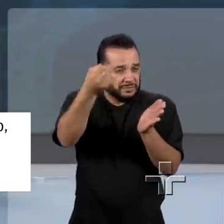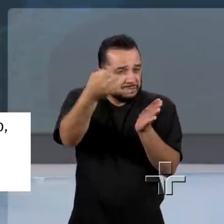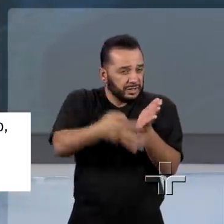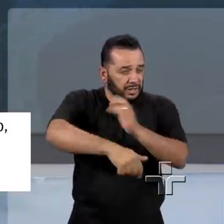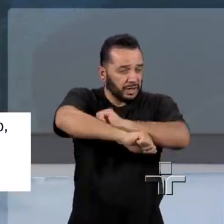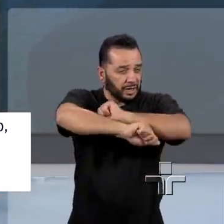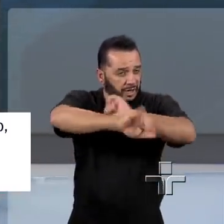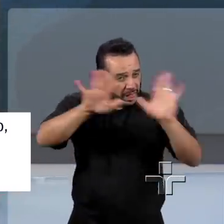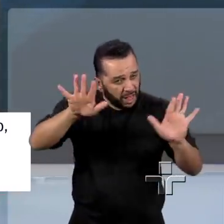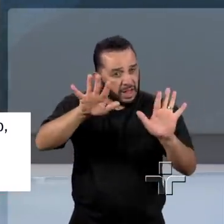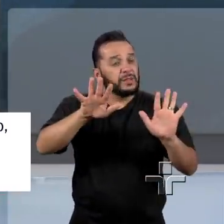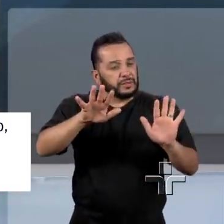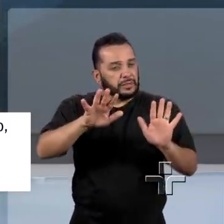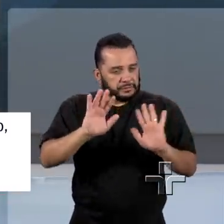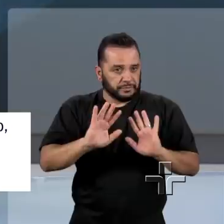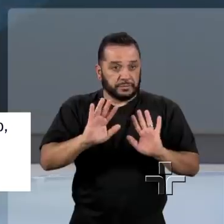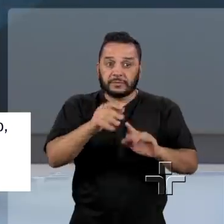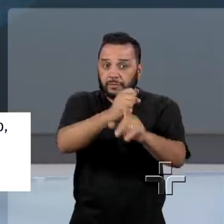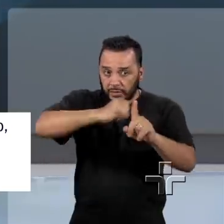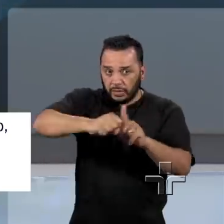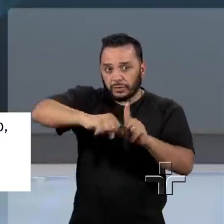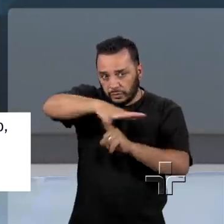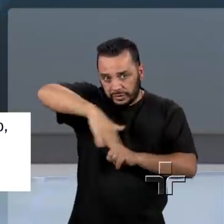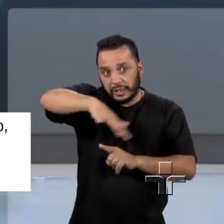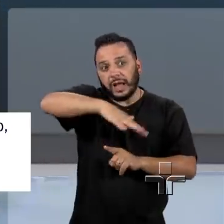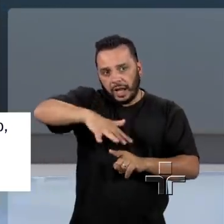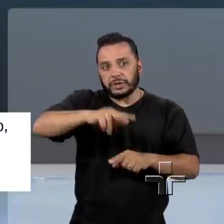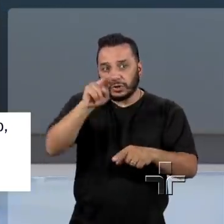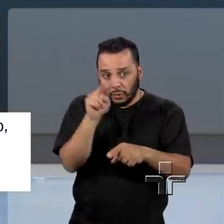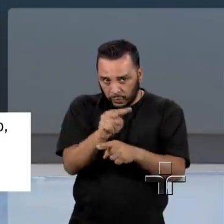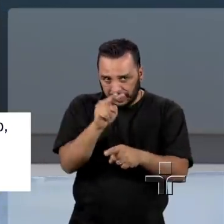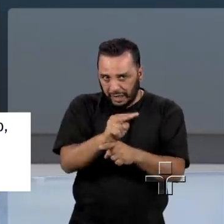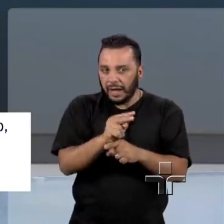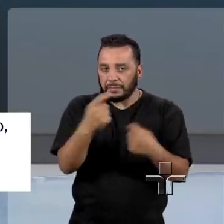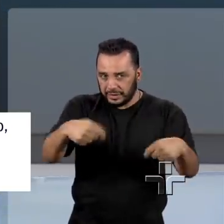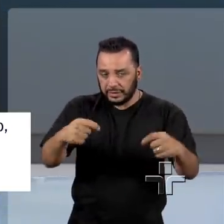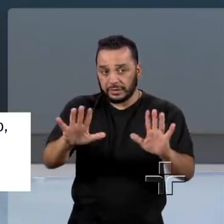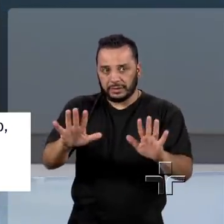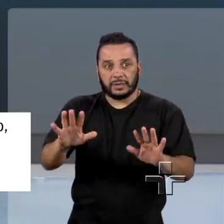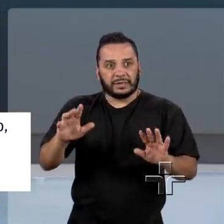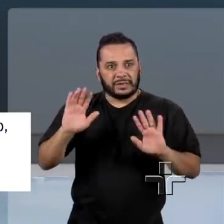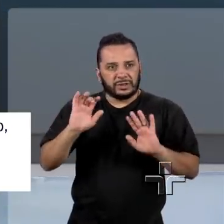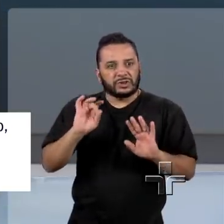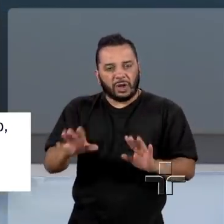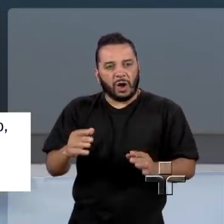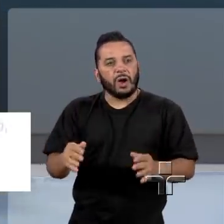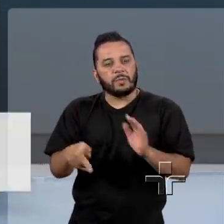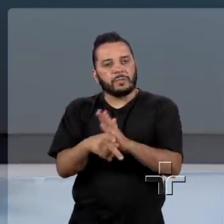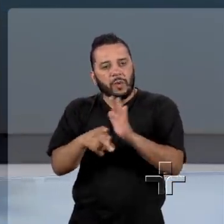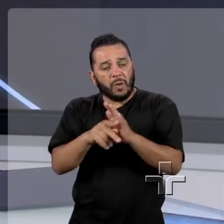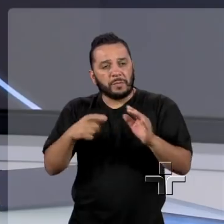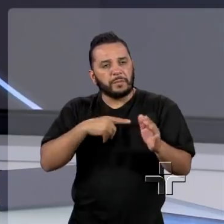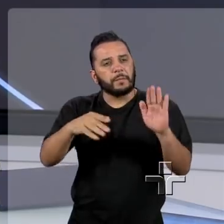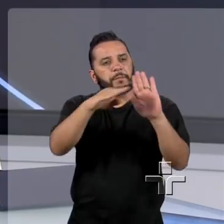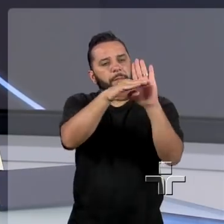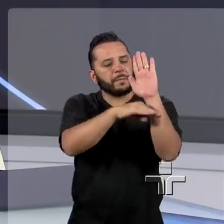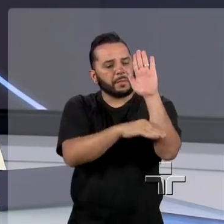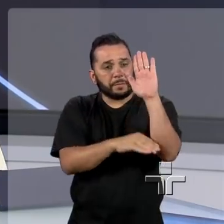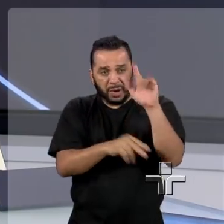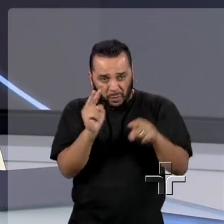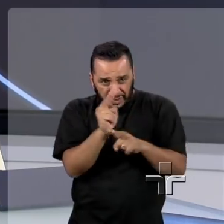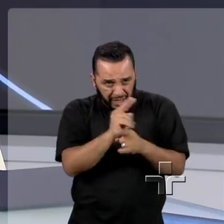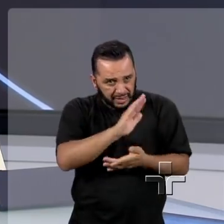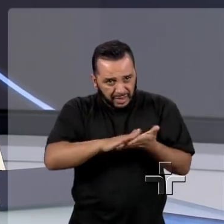propriedade, foi plantado. Agora, a sociedade tem que cuidar, porque se só plantar e não cuidar, não dará fruto. E